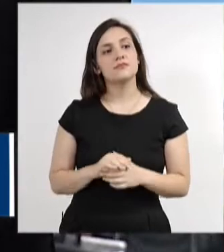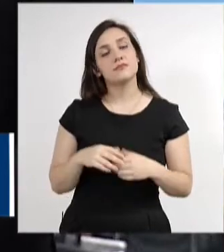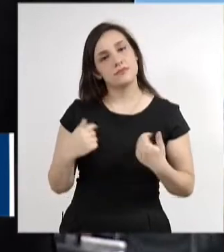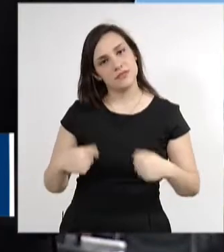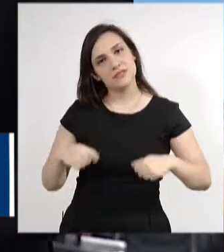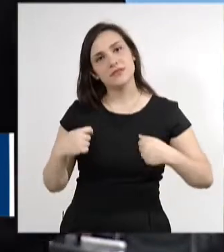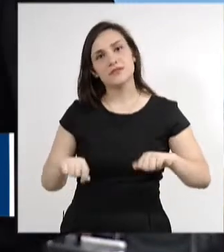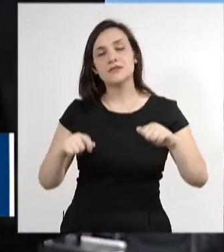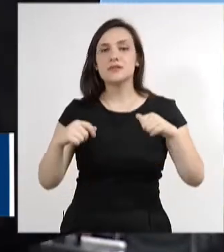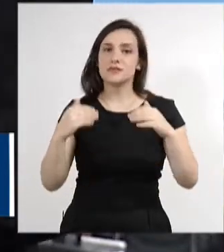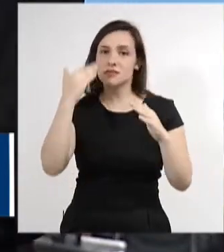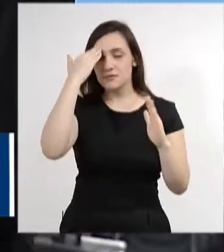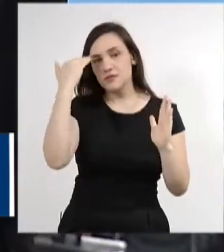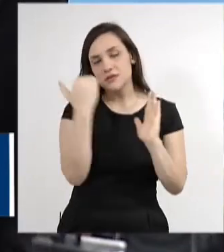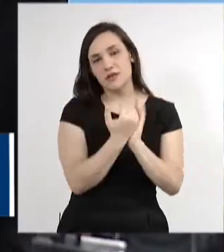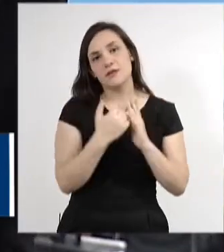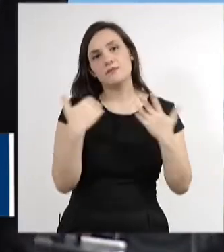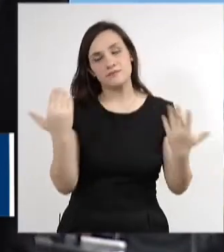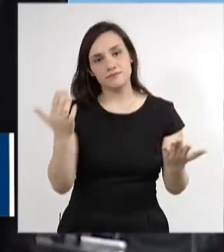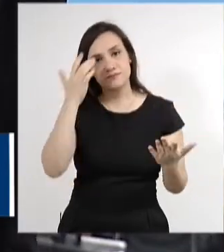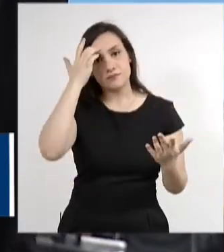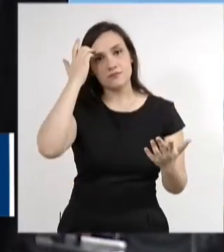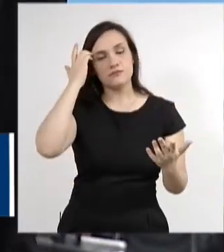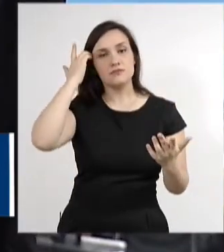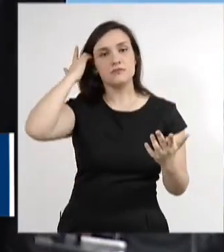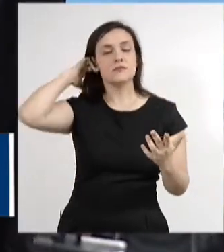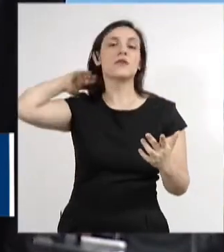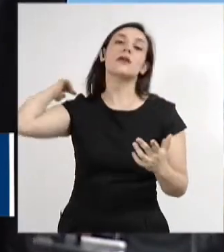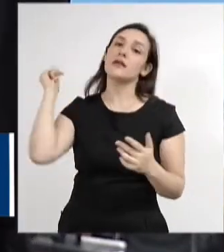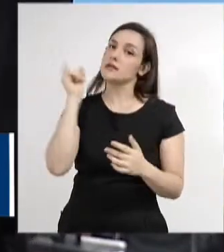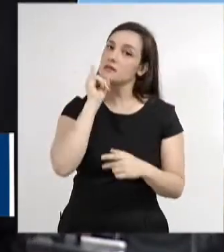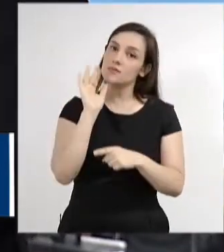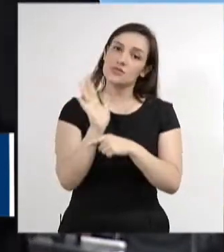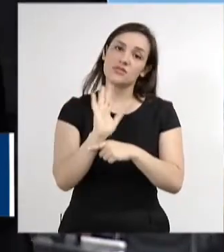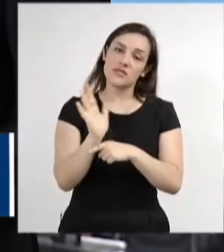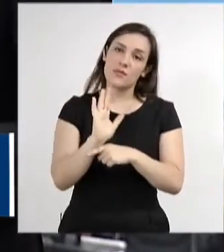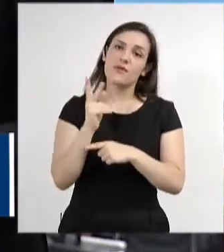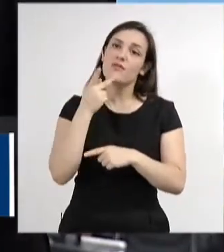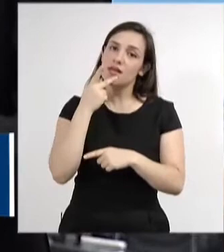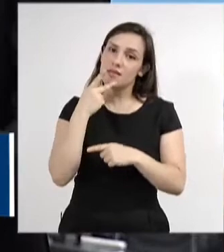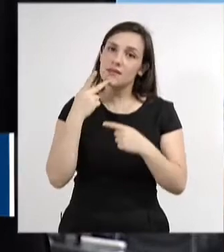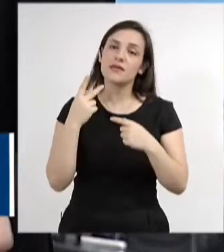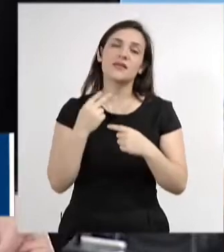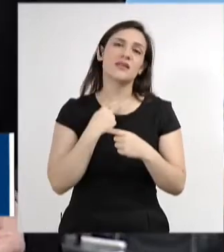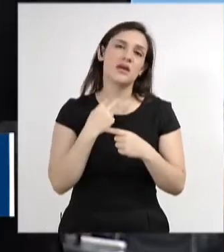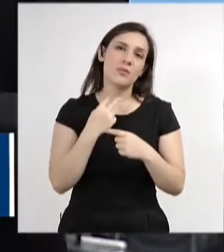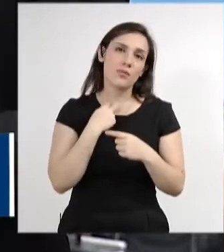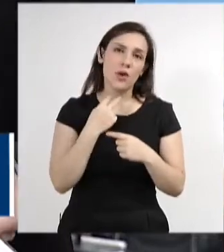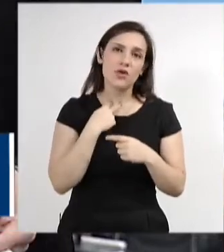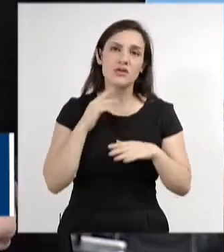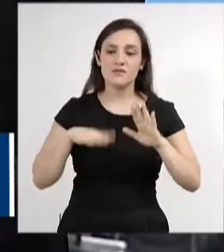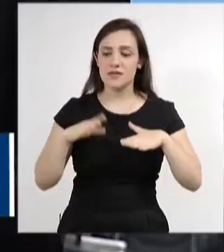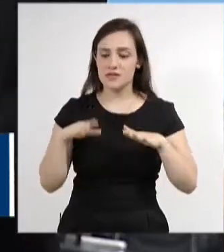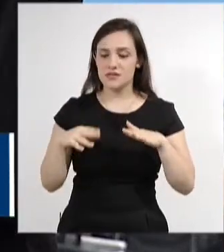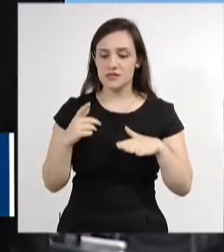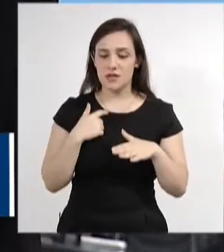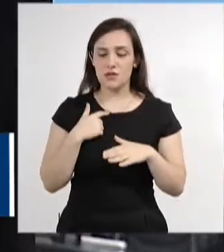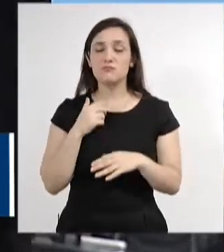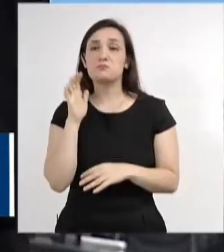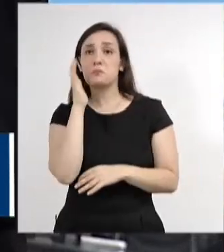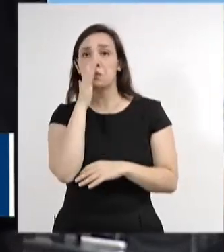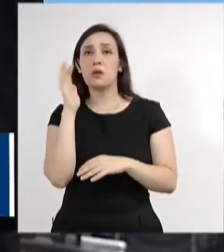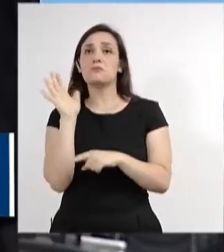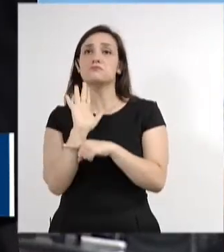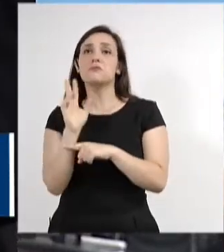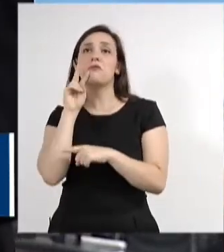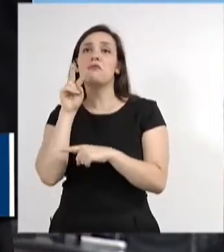com relação a isso. Então, assim, os cinemas falam, né, sobre a questão do respeito, principalmente com o próximo ali que está querendo assistir um filme, não que